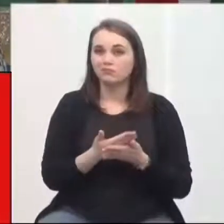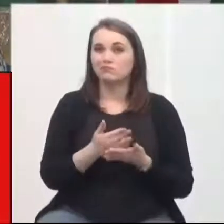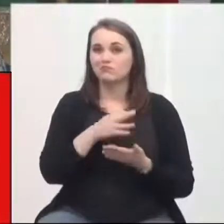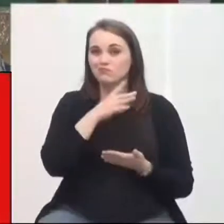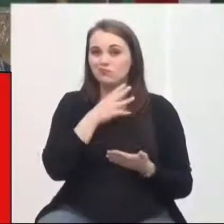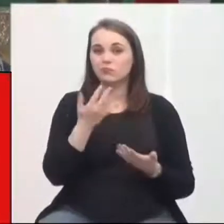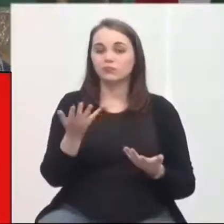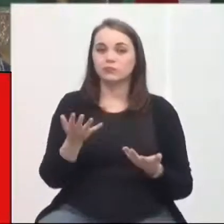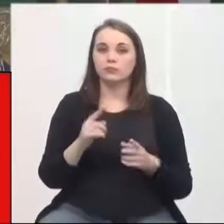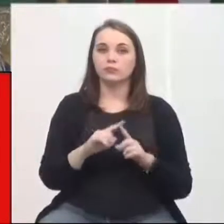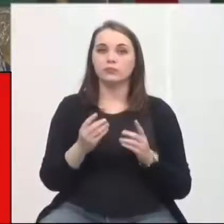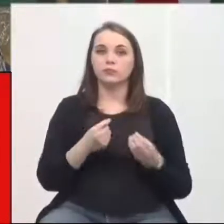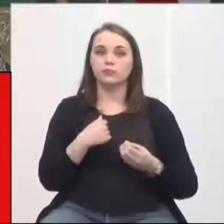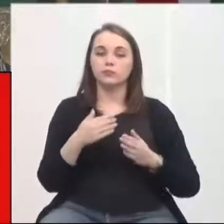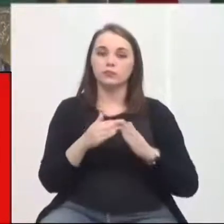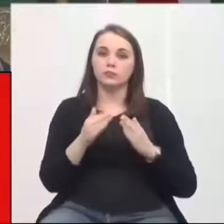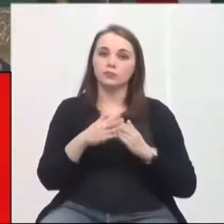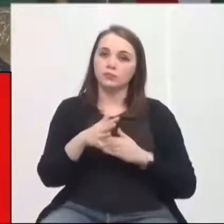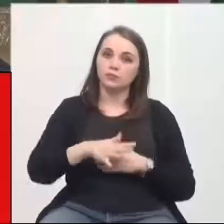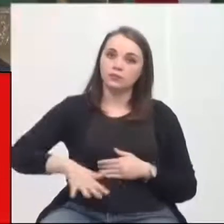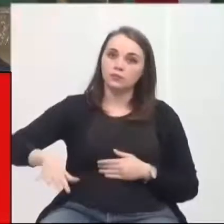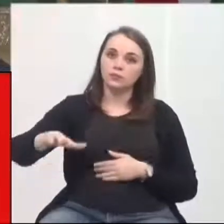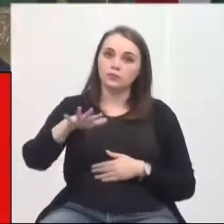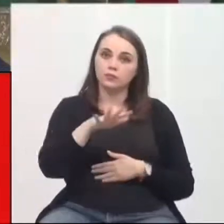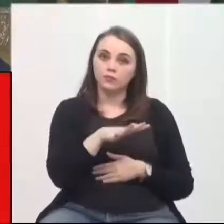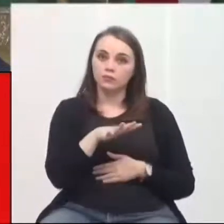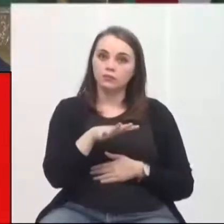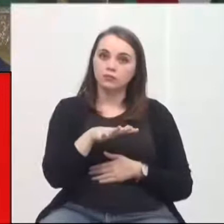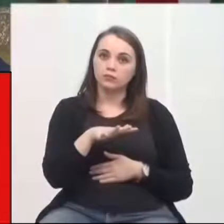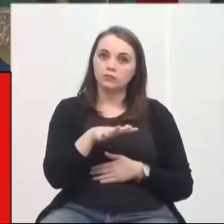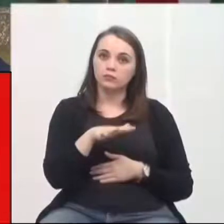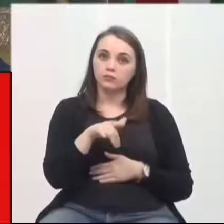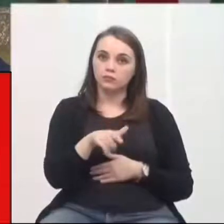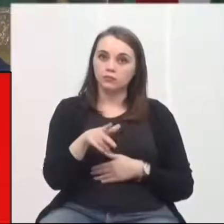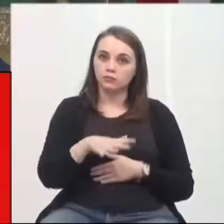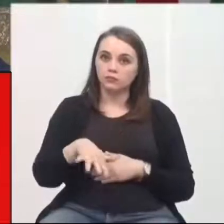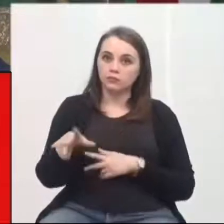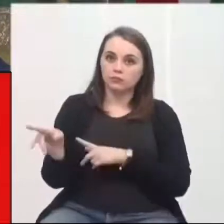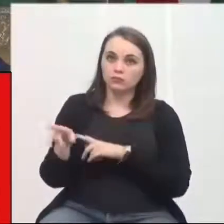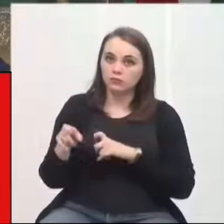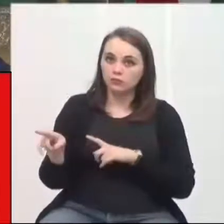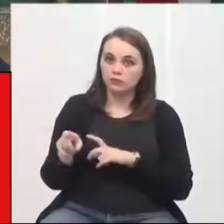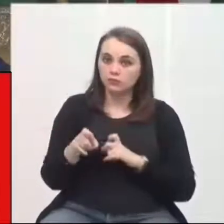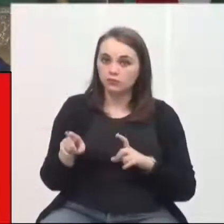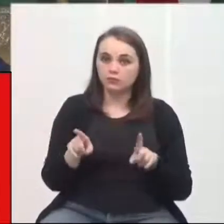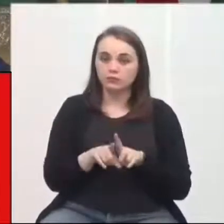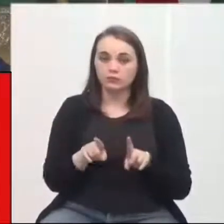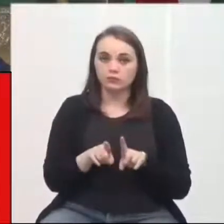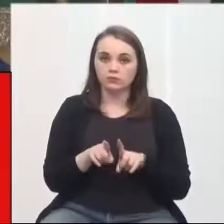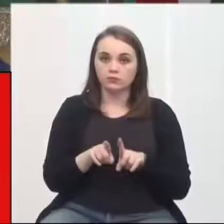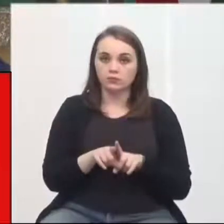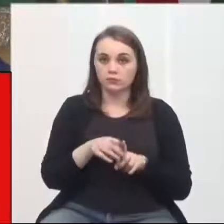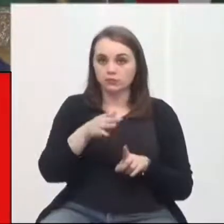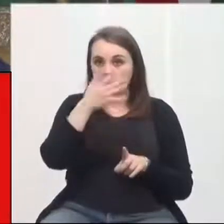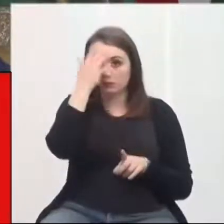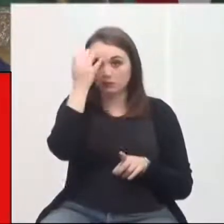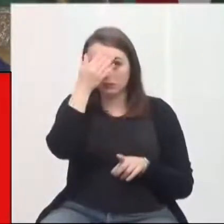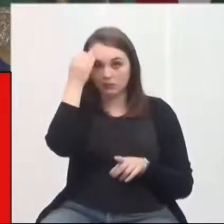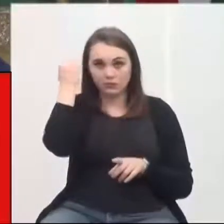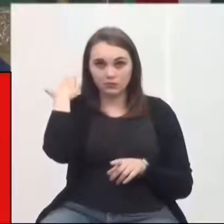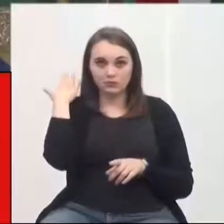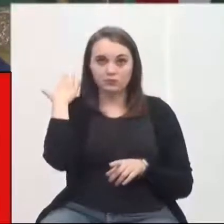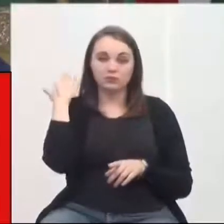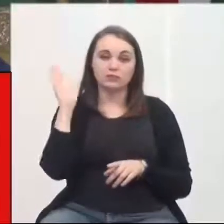E como eu moro numa região que é praticamente agrícola e bastante esquecida de muitos